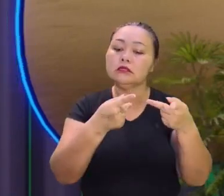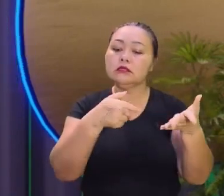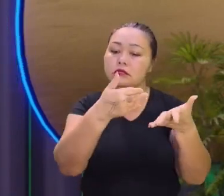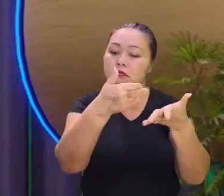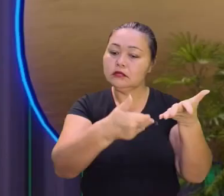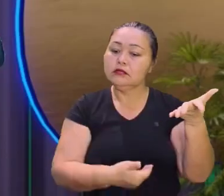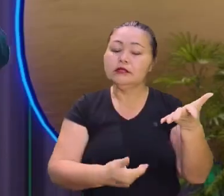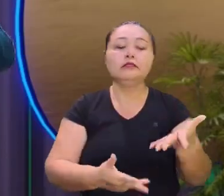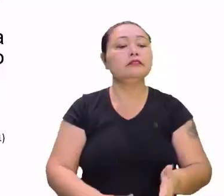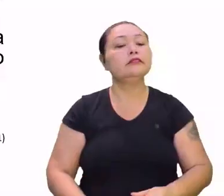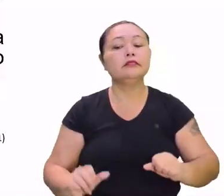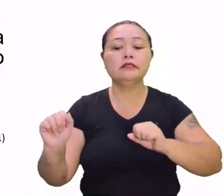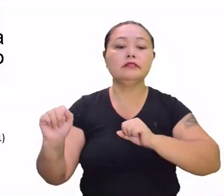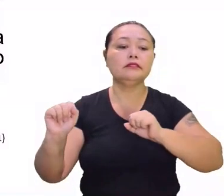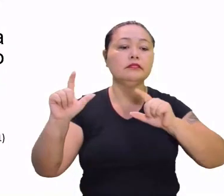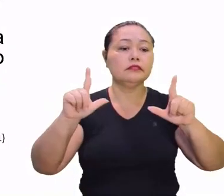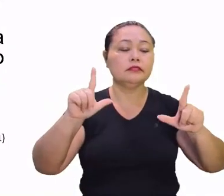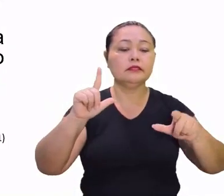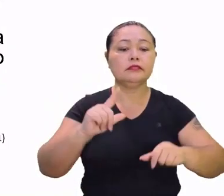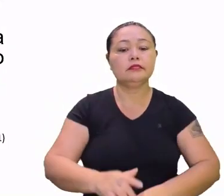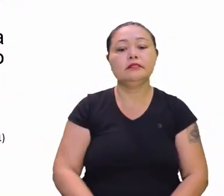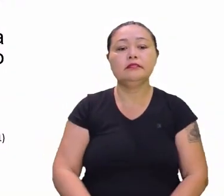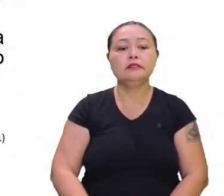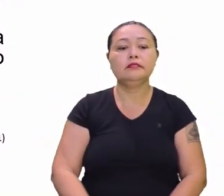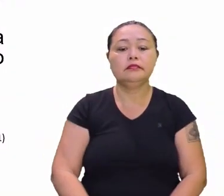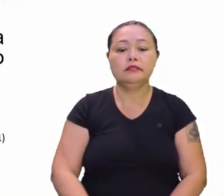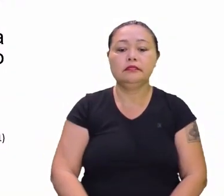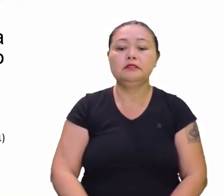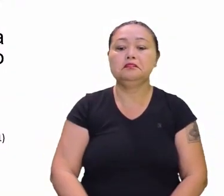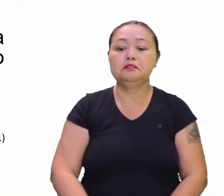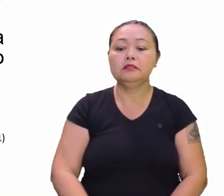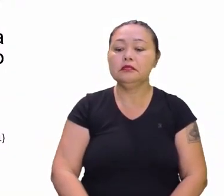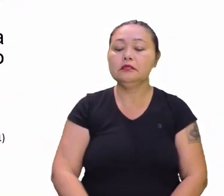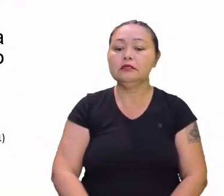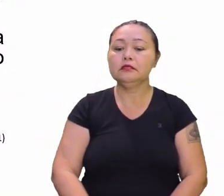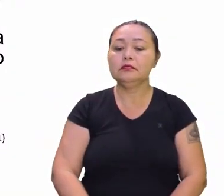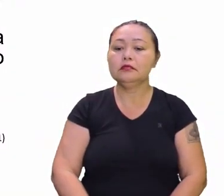Beleza? Beleza. Vamos lá no quadro, então, continuando.